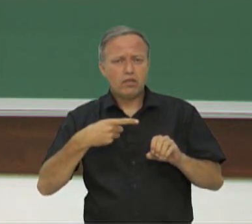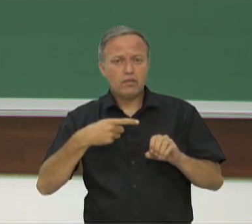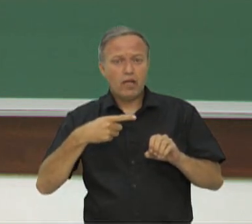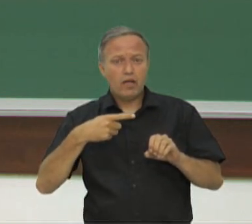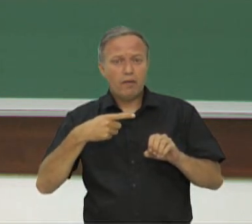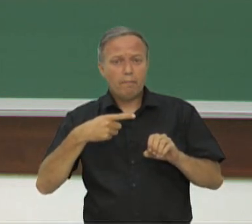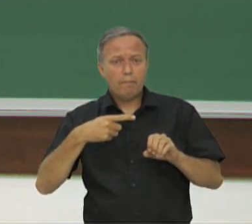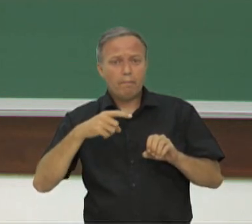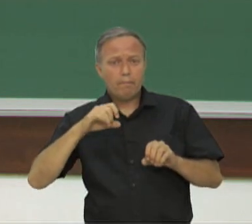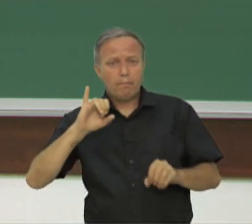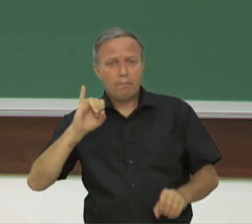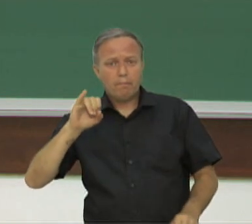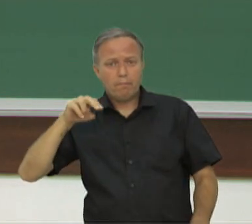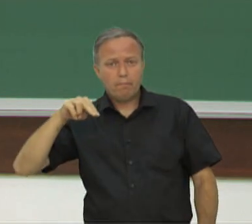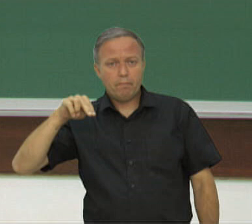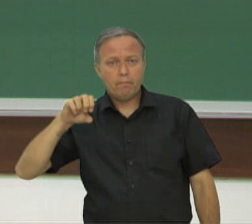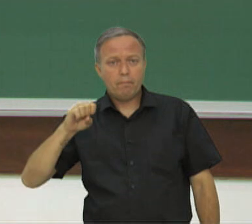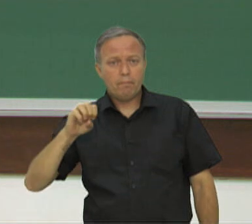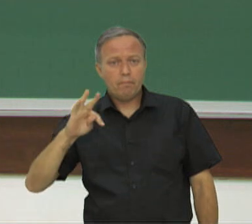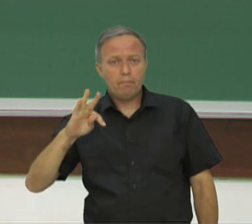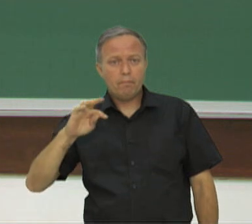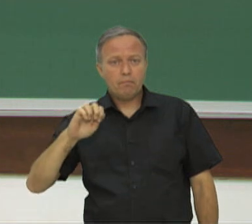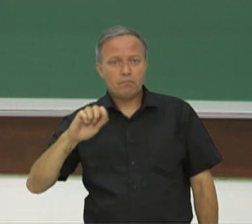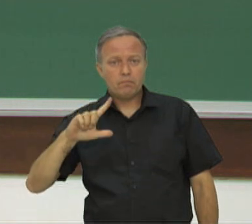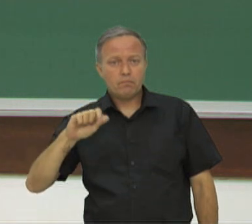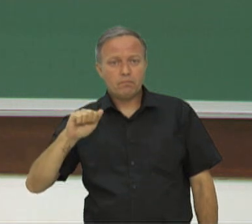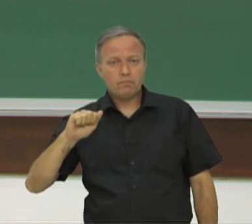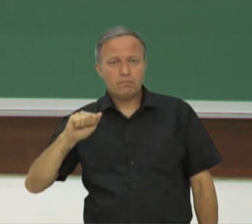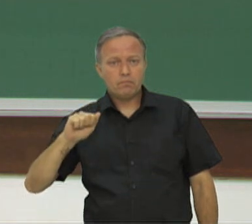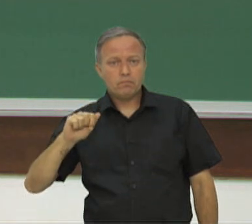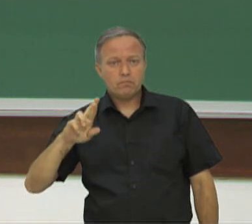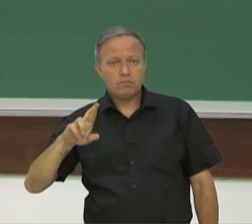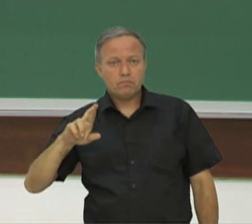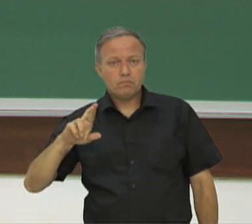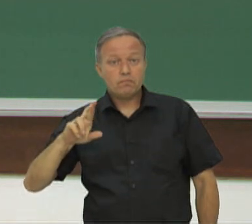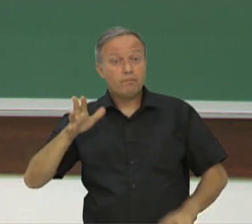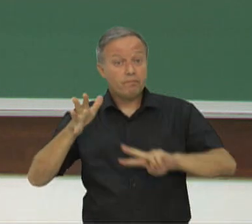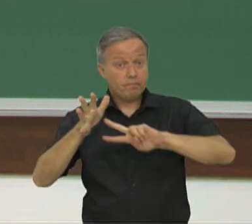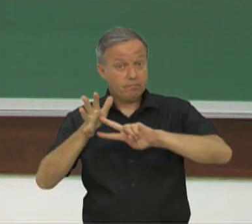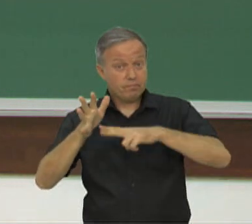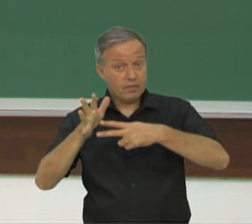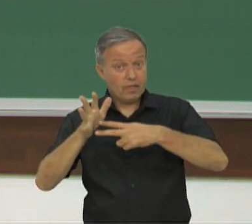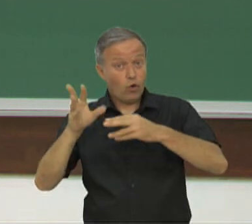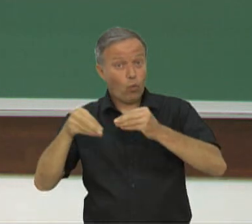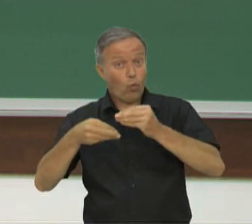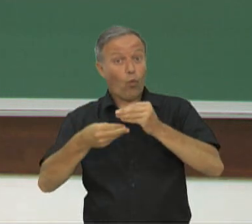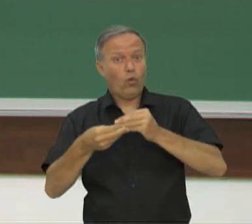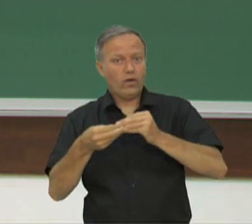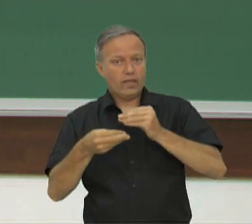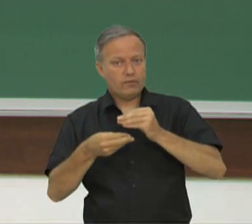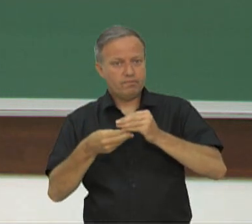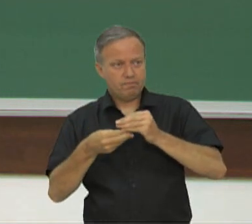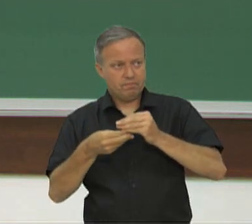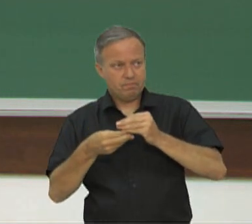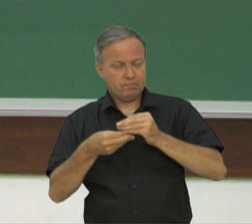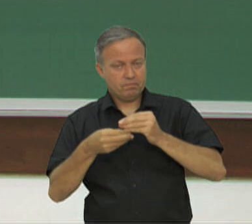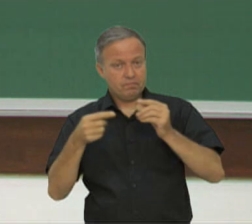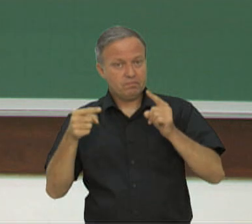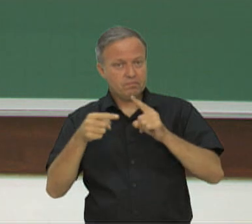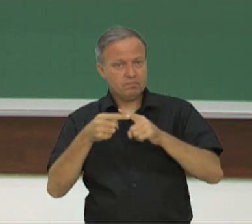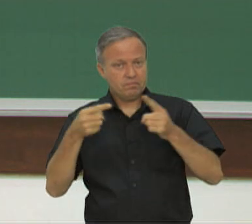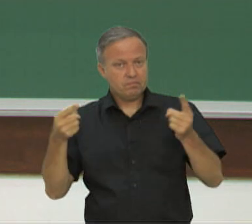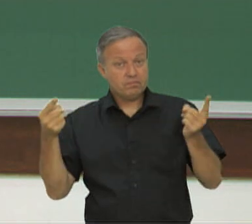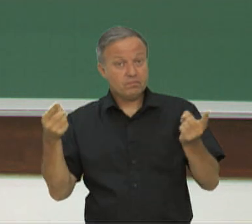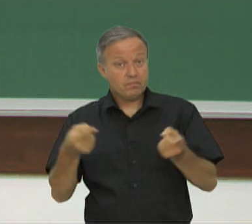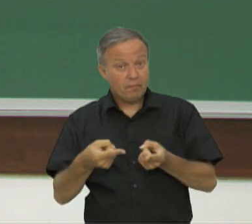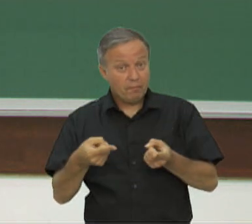alguma coisa em certo lugar, certo? É isso? Uma instalação é isso também. Mas aqui a gente vai falar um pouquinho de